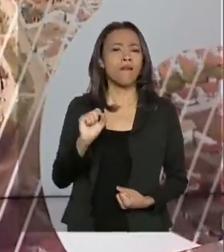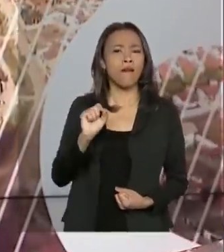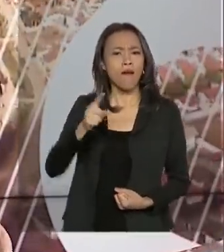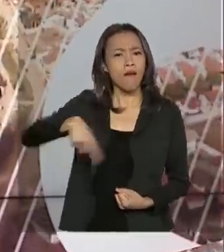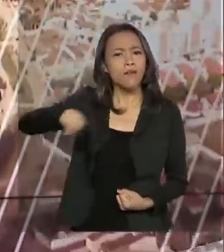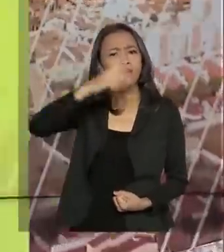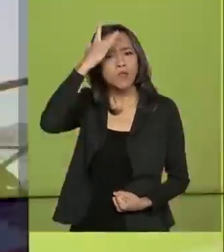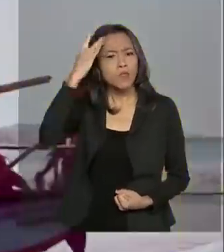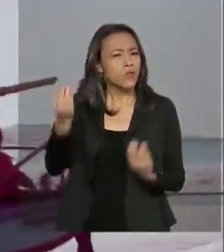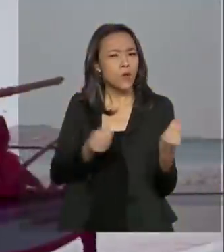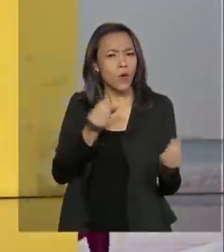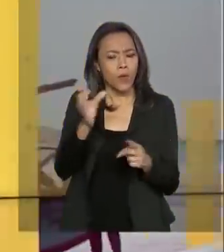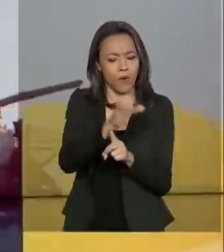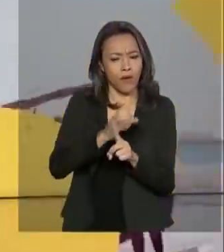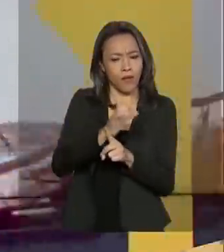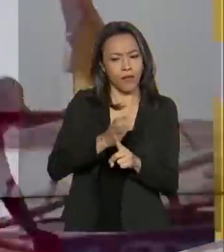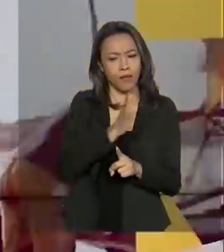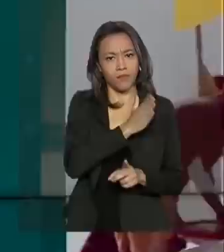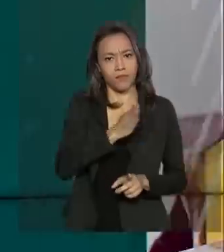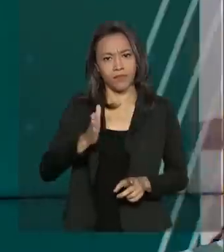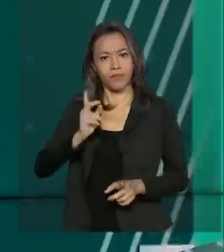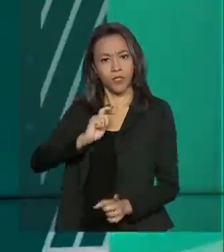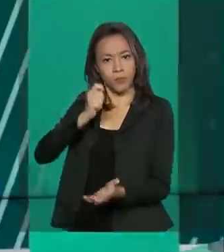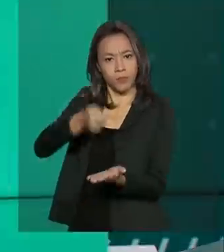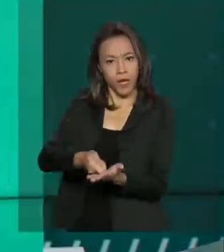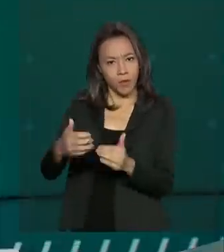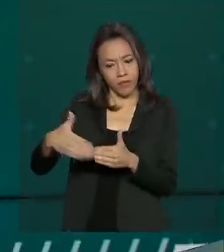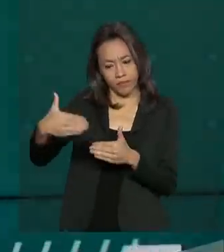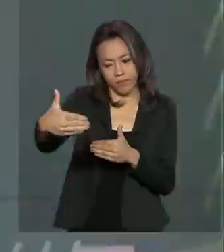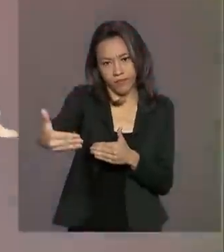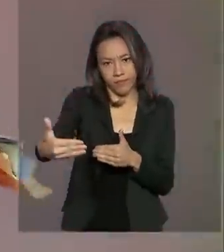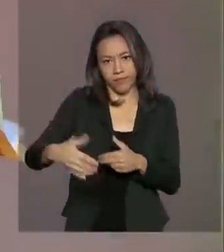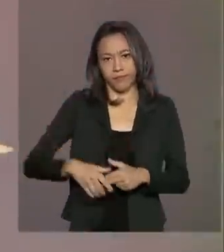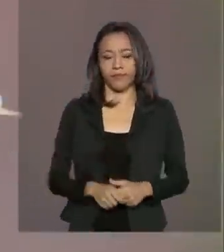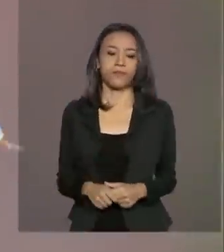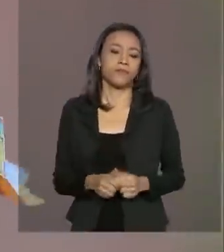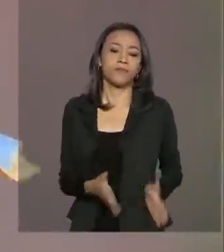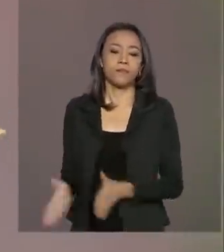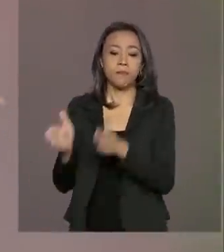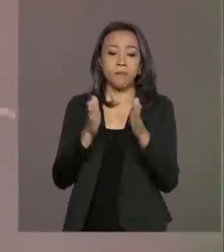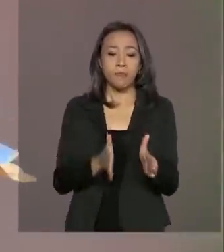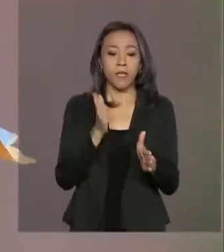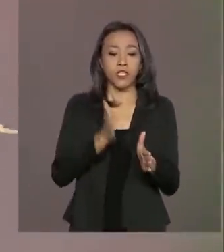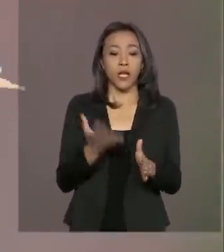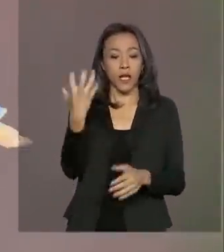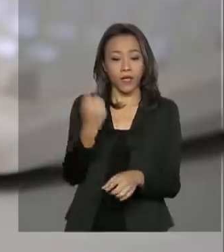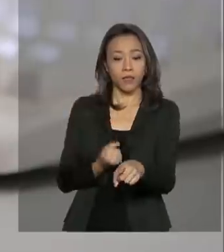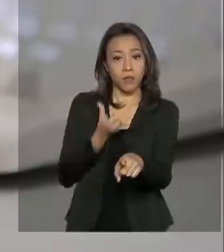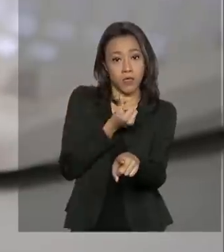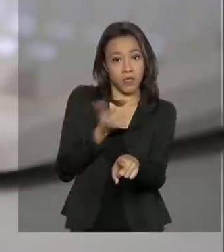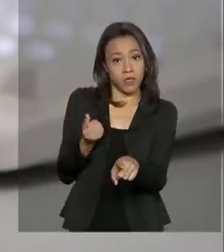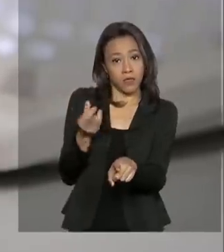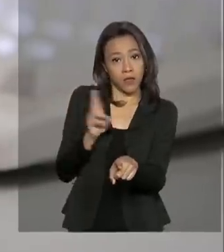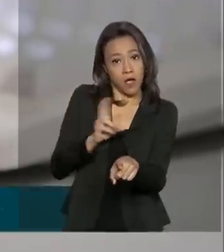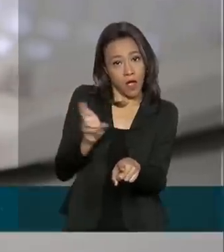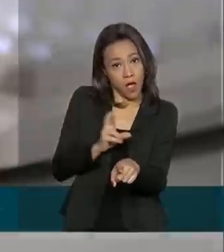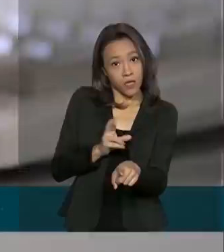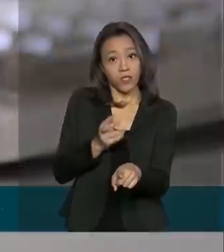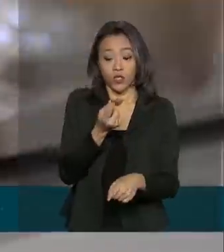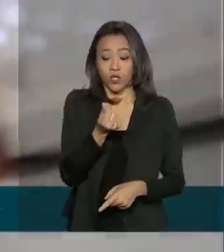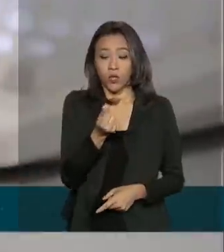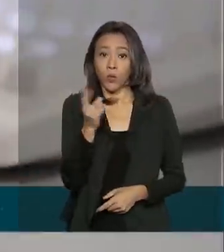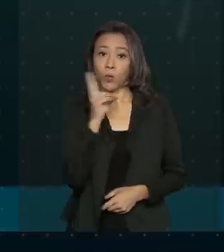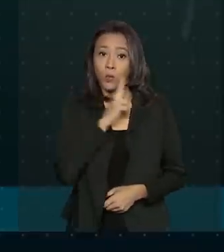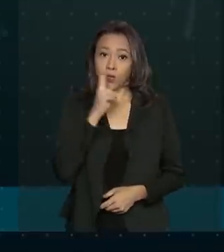pessoas e como está o calendário de pagamento para os próximos dias e já receberam os r$600 do auxílio